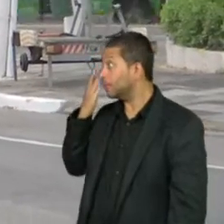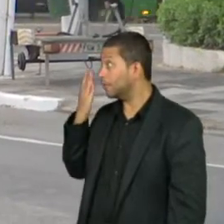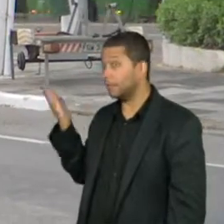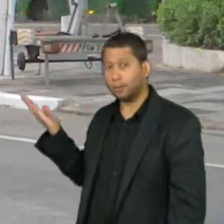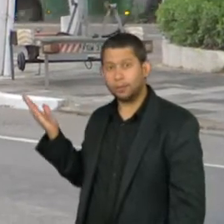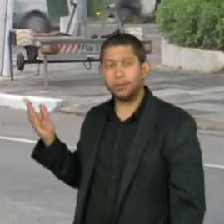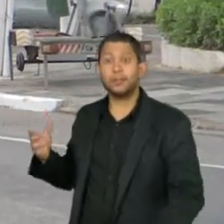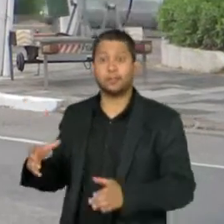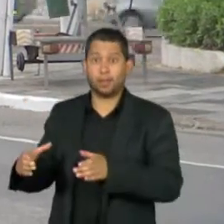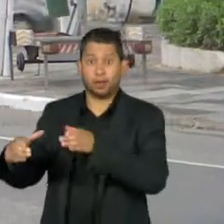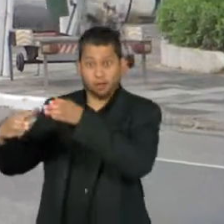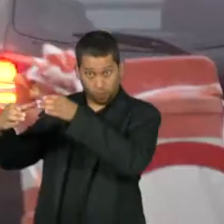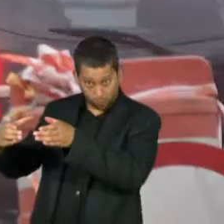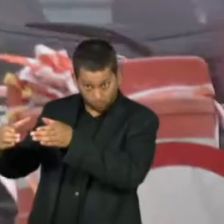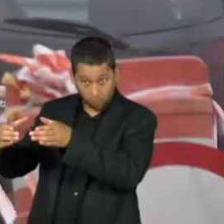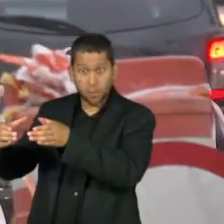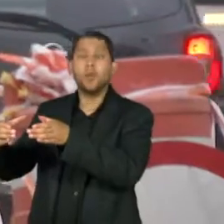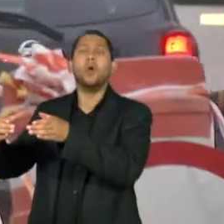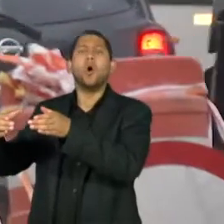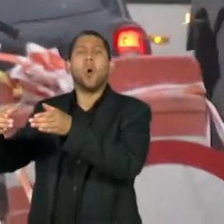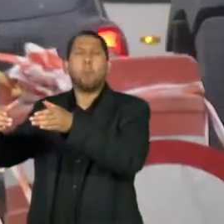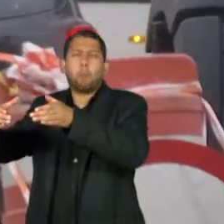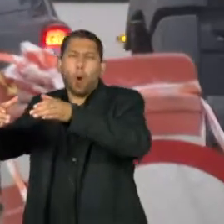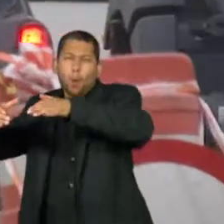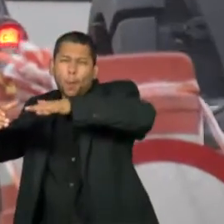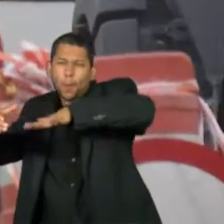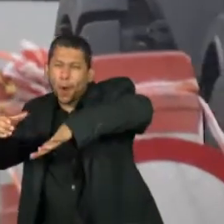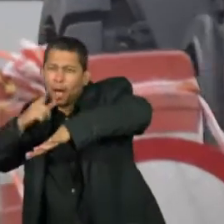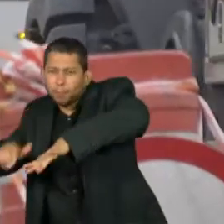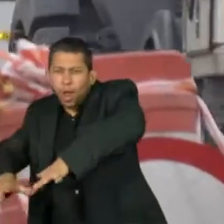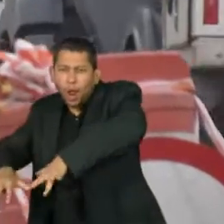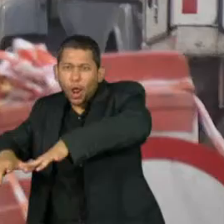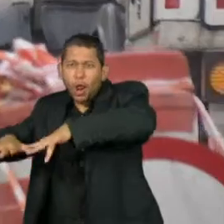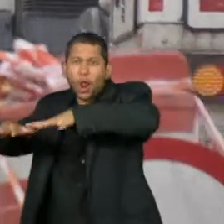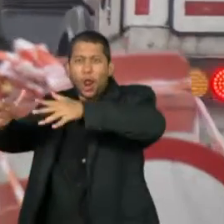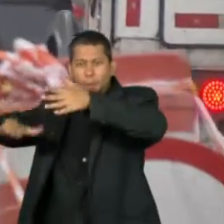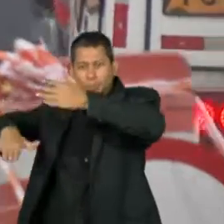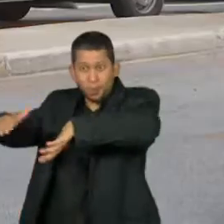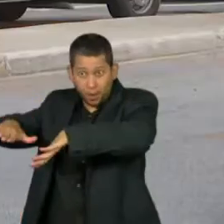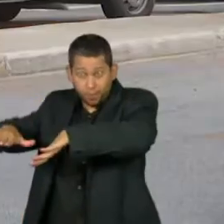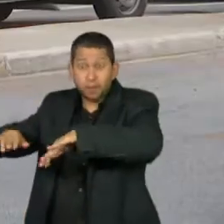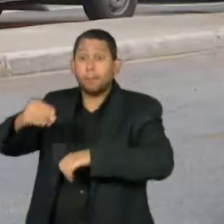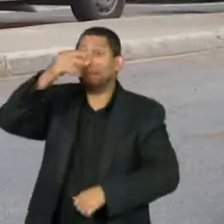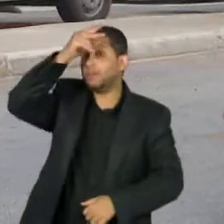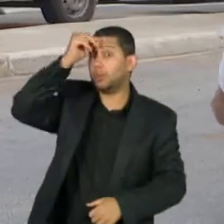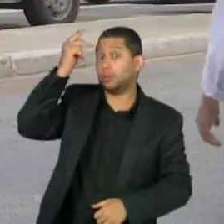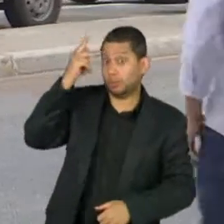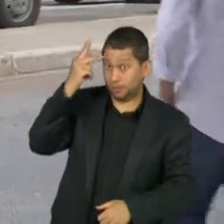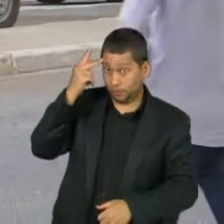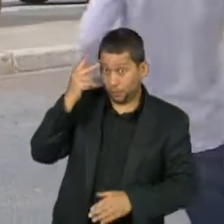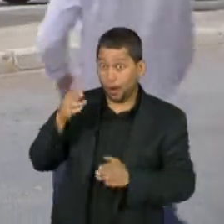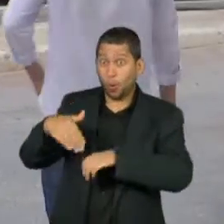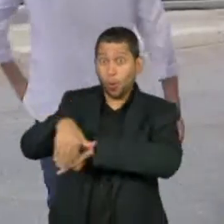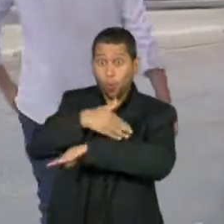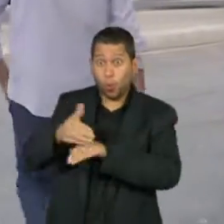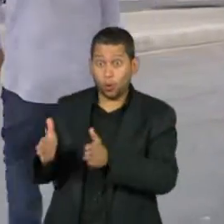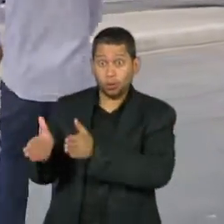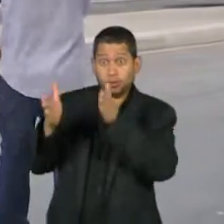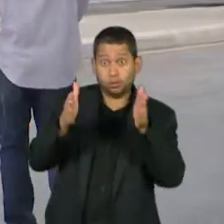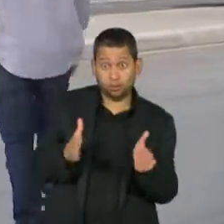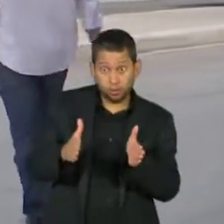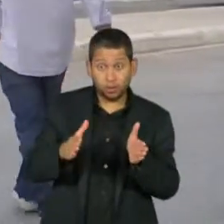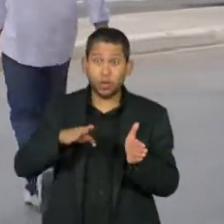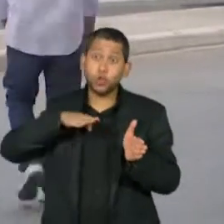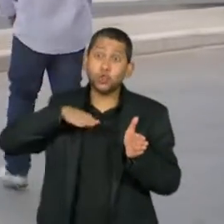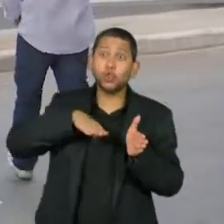a cratera da obra do metrô, a Prefeitura de São Paulo abriu uma rua para desviar o trânsito da Marginal Tietê. Vamos